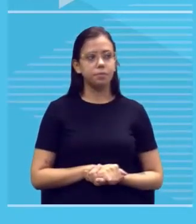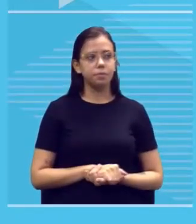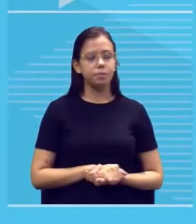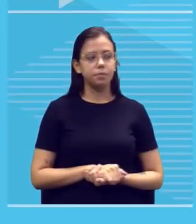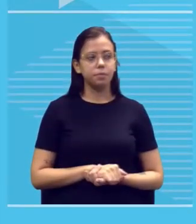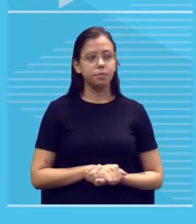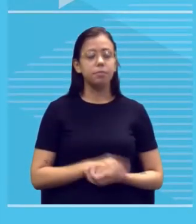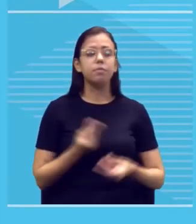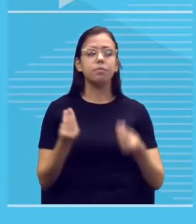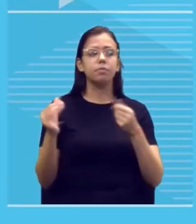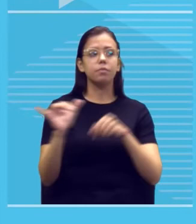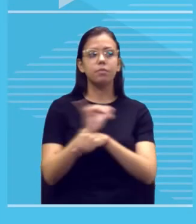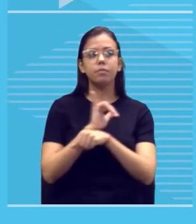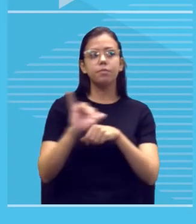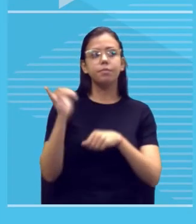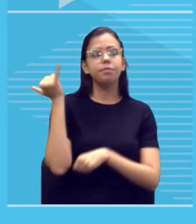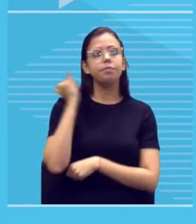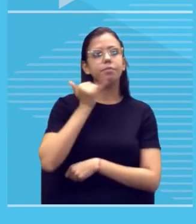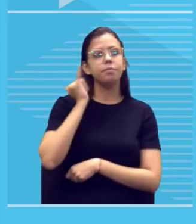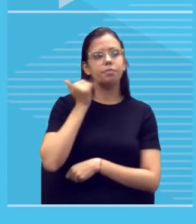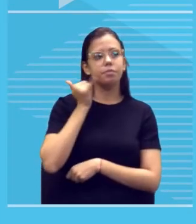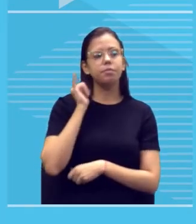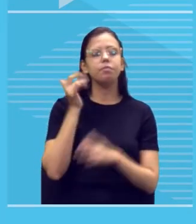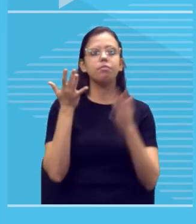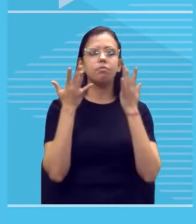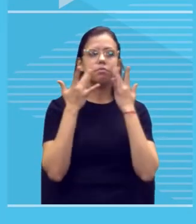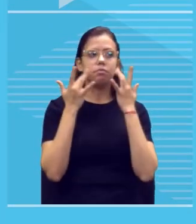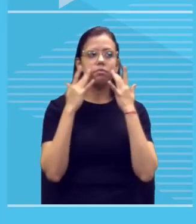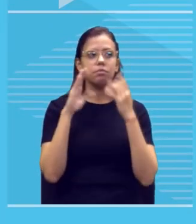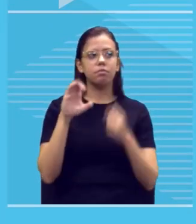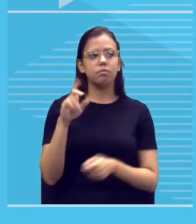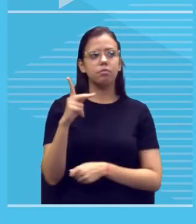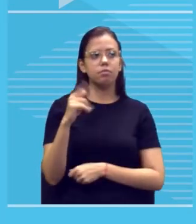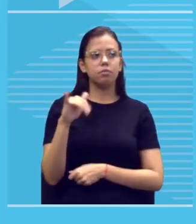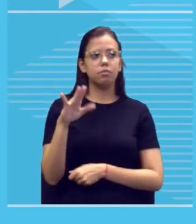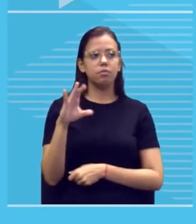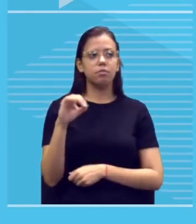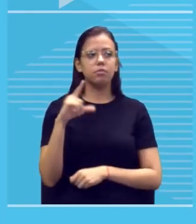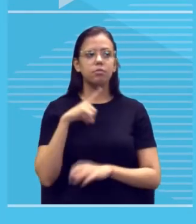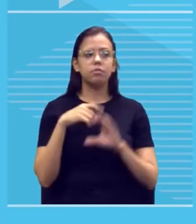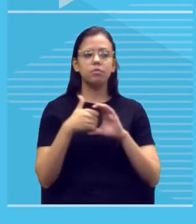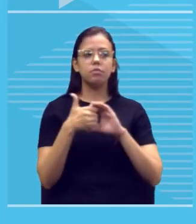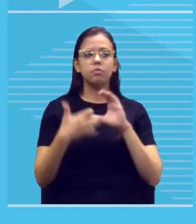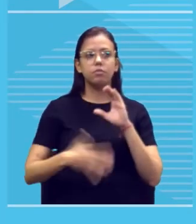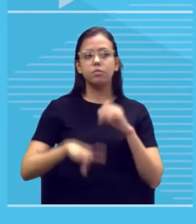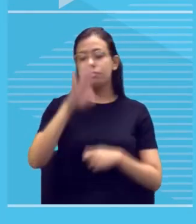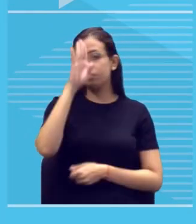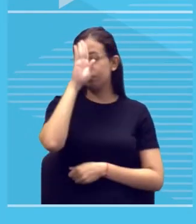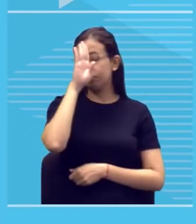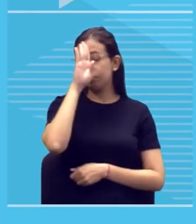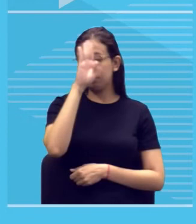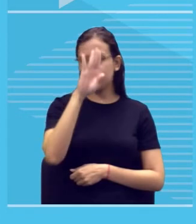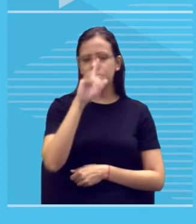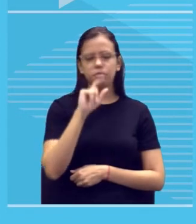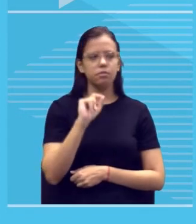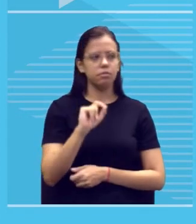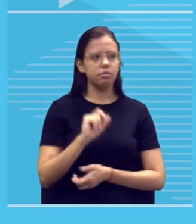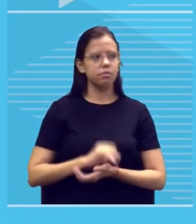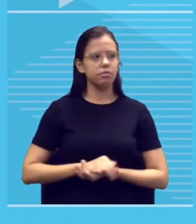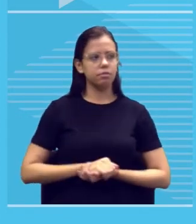diz como forma de narrativa o Teatro Épico é caracterizado principalmente a partir